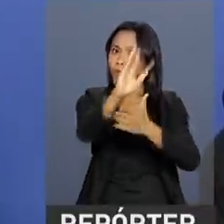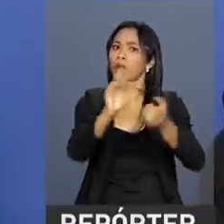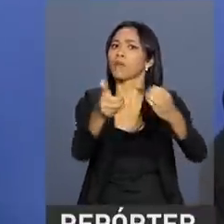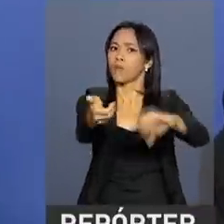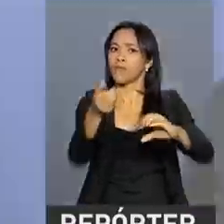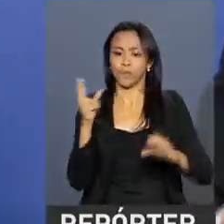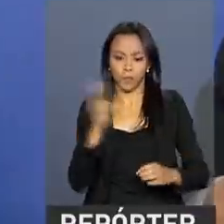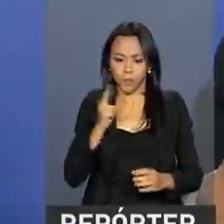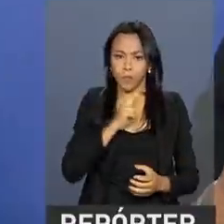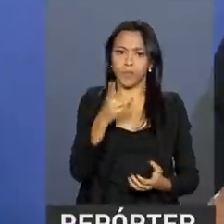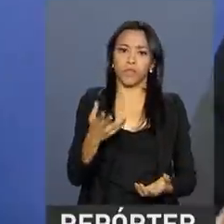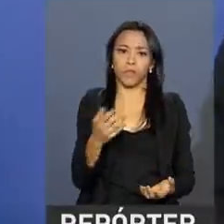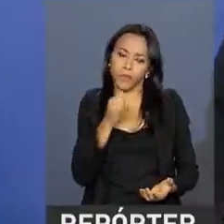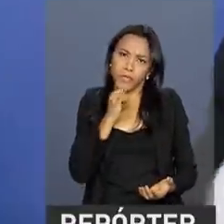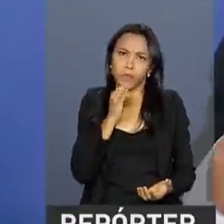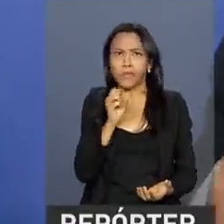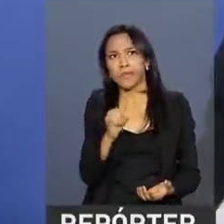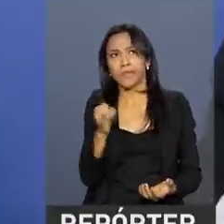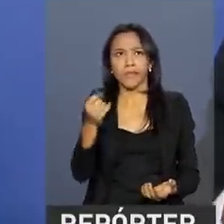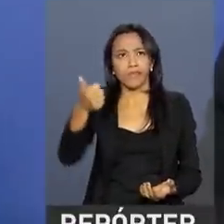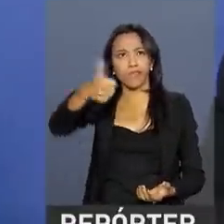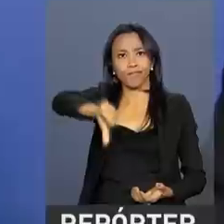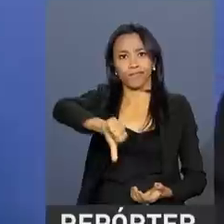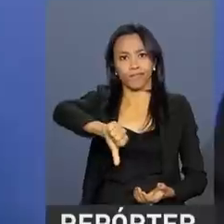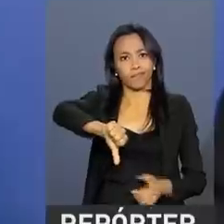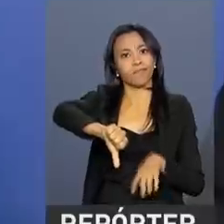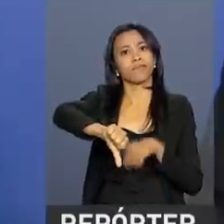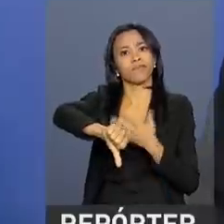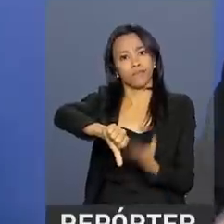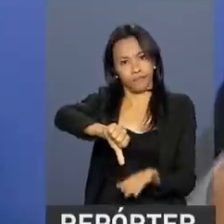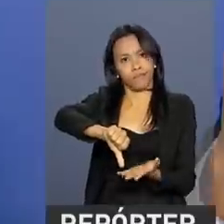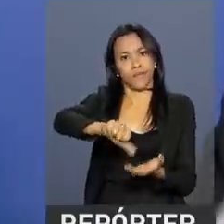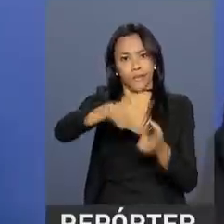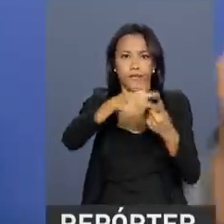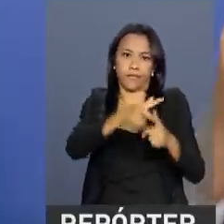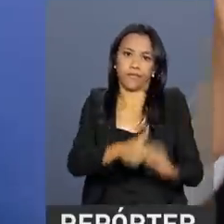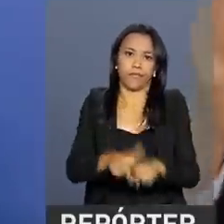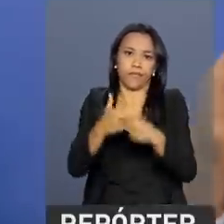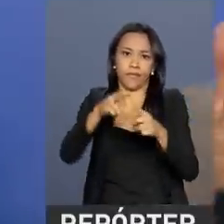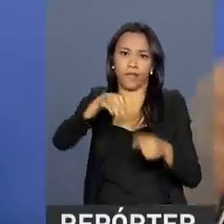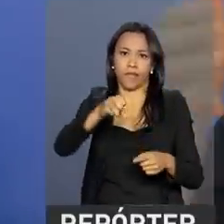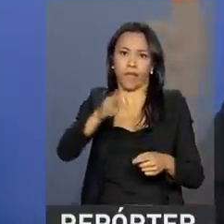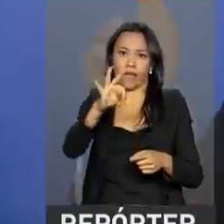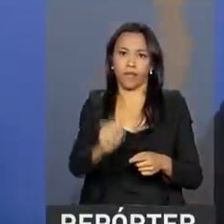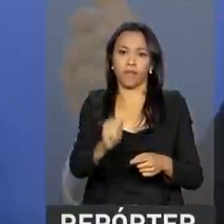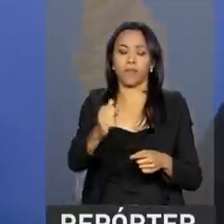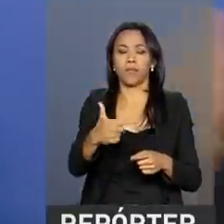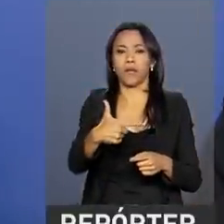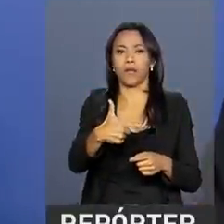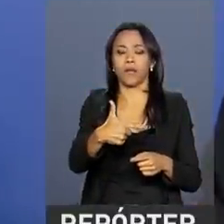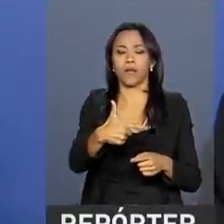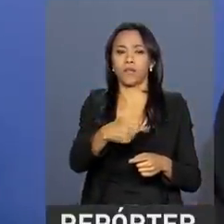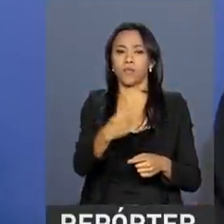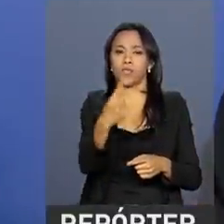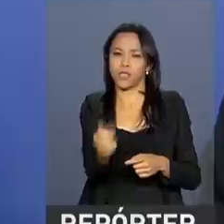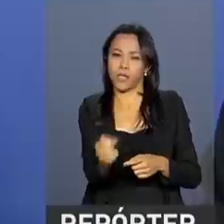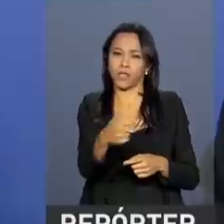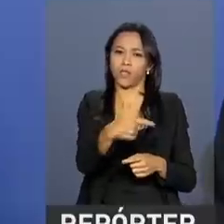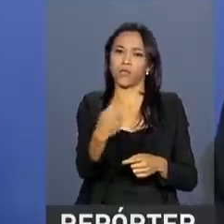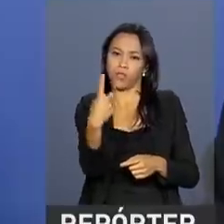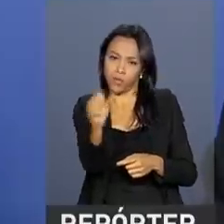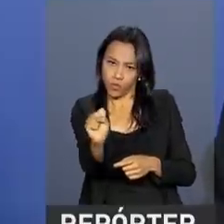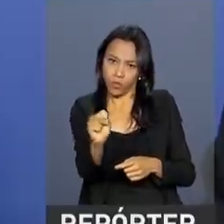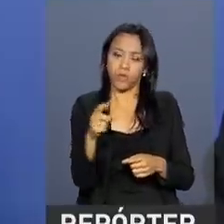possível vamos supor que não seja aprovada a inclusão da meta por exemplo pra do domínio de 2017 18